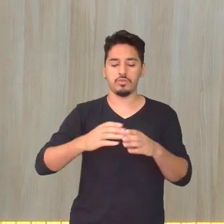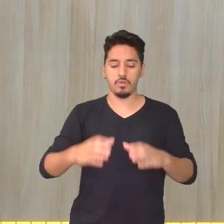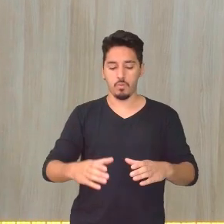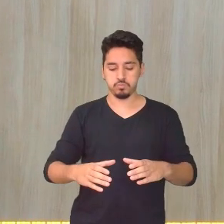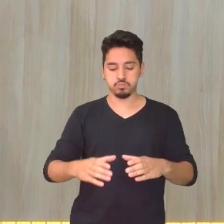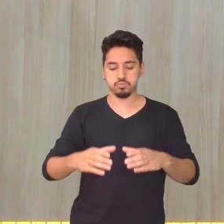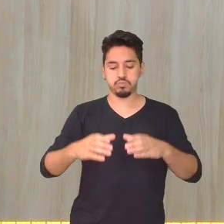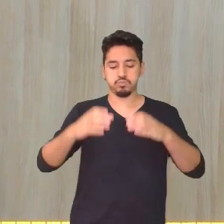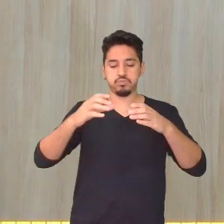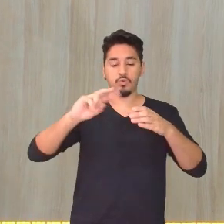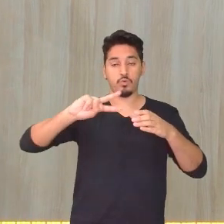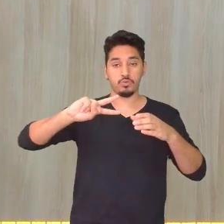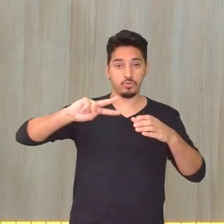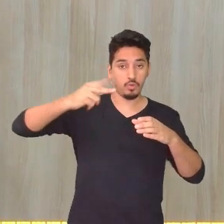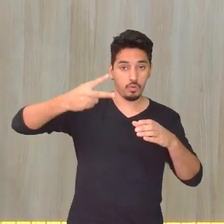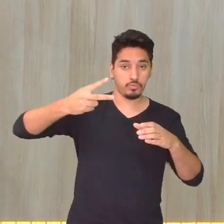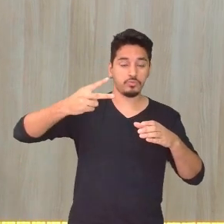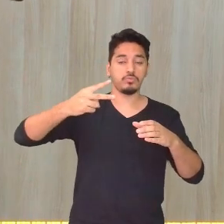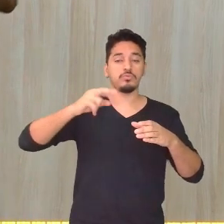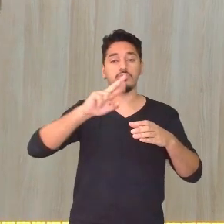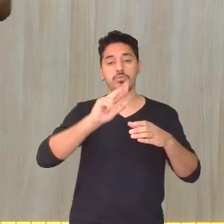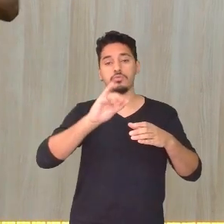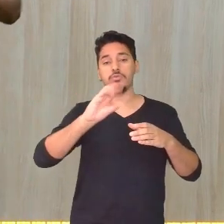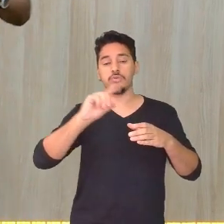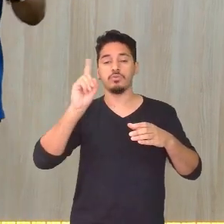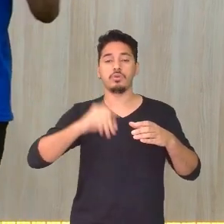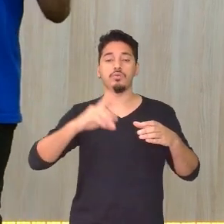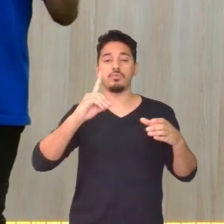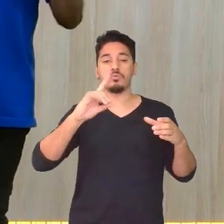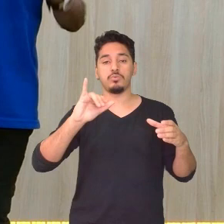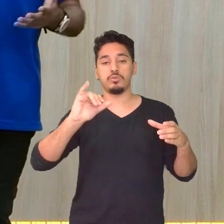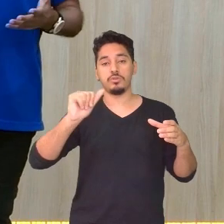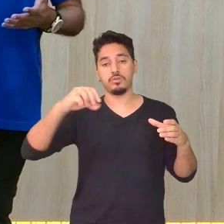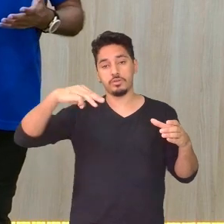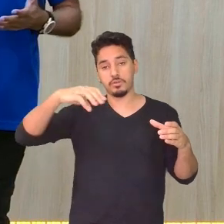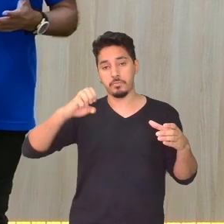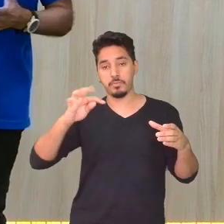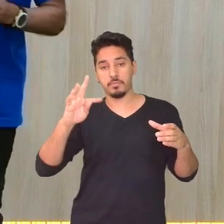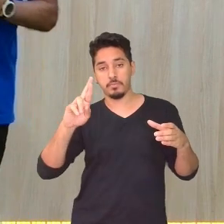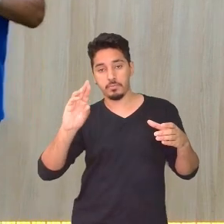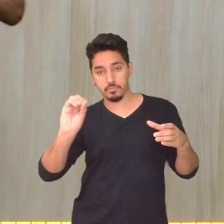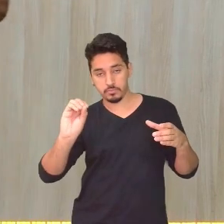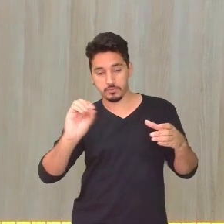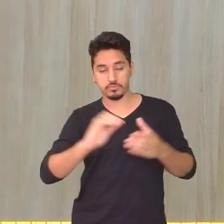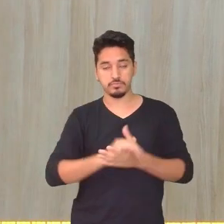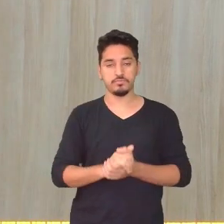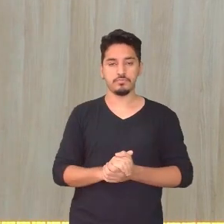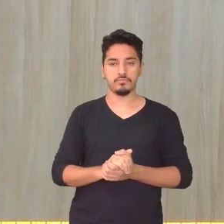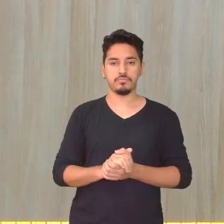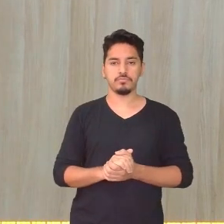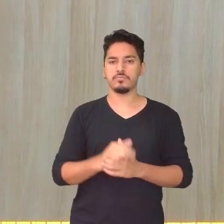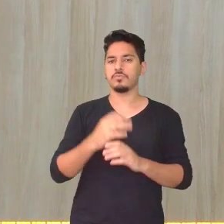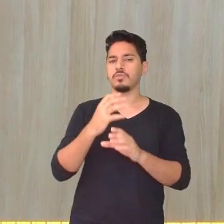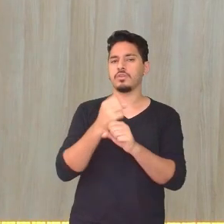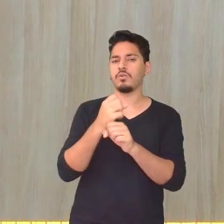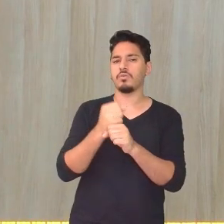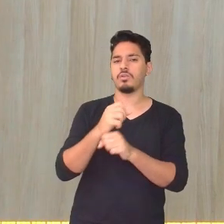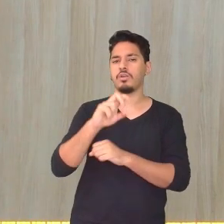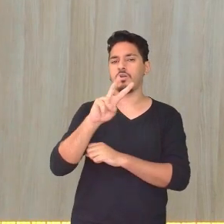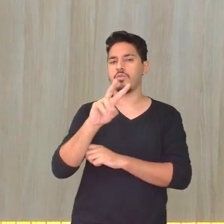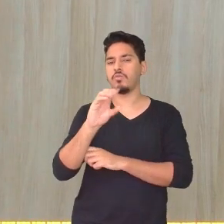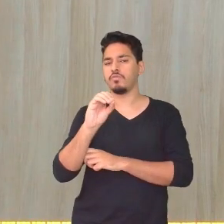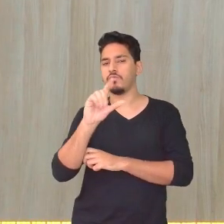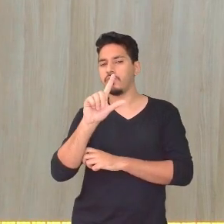o dobro do raio, que vai ser chamado de diâmetro, tá certo? E aí, calcular o volume